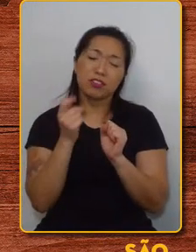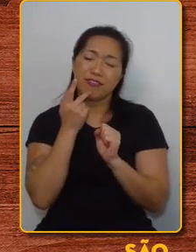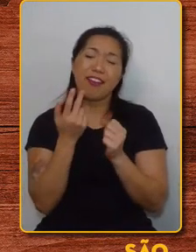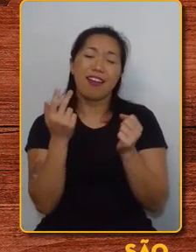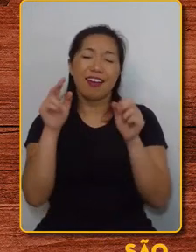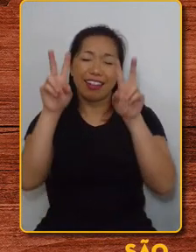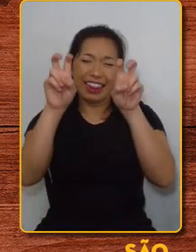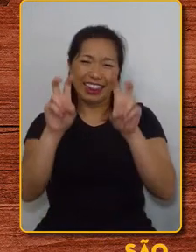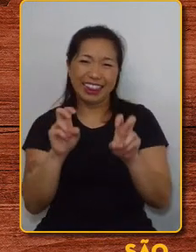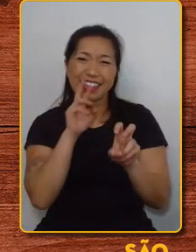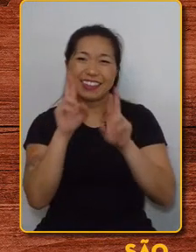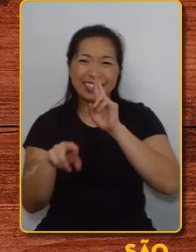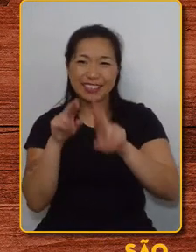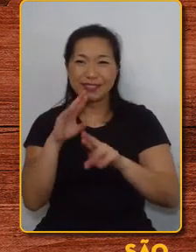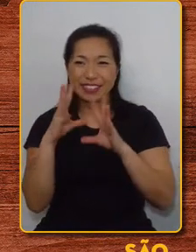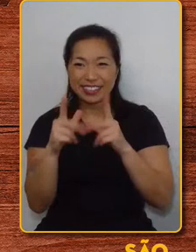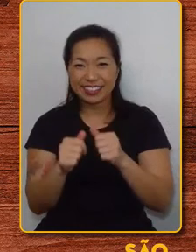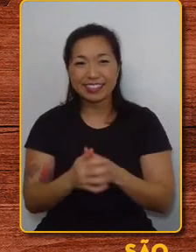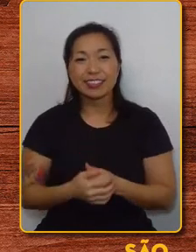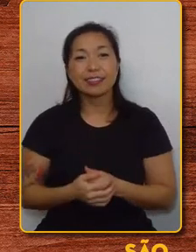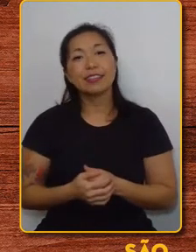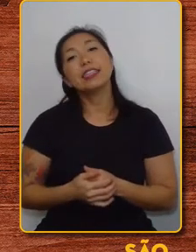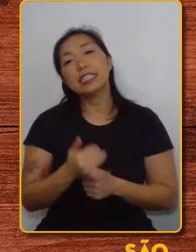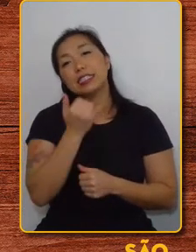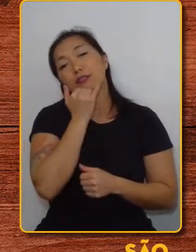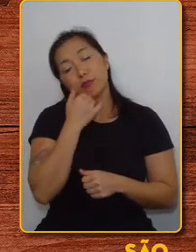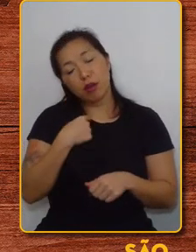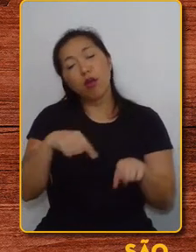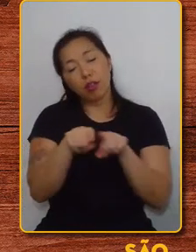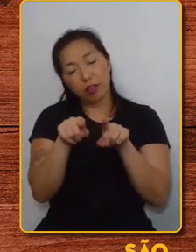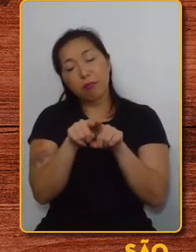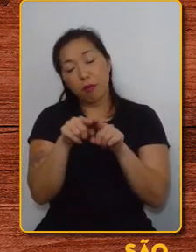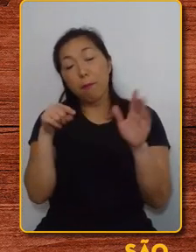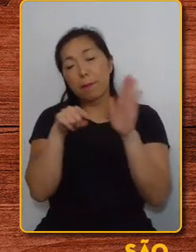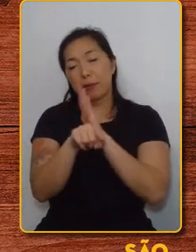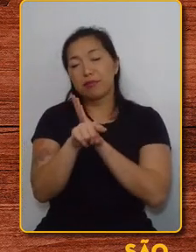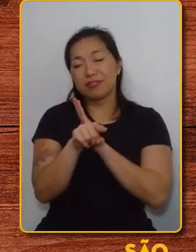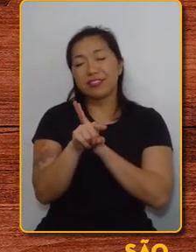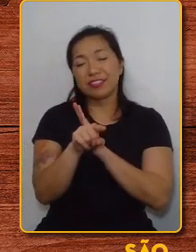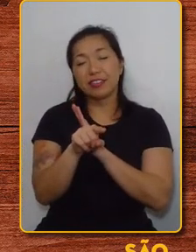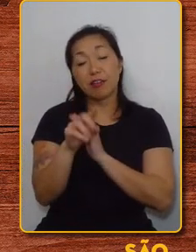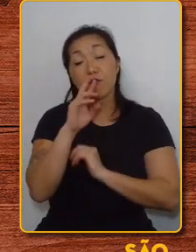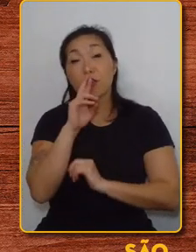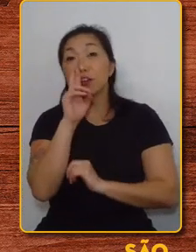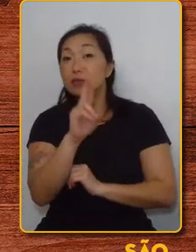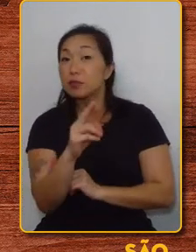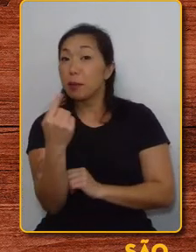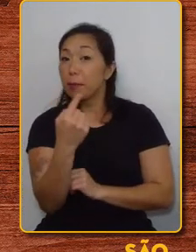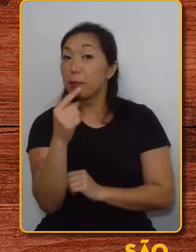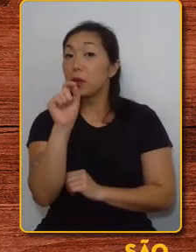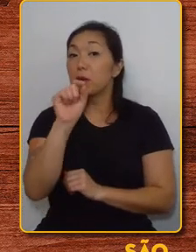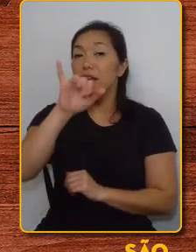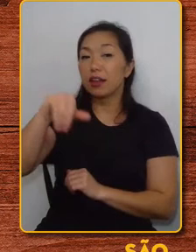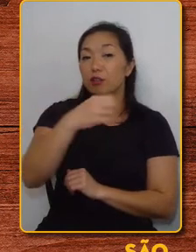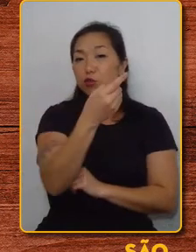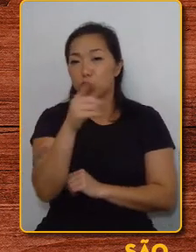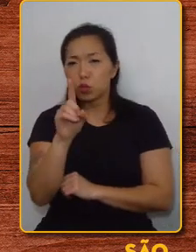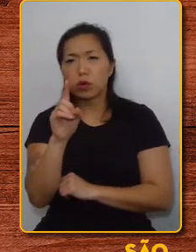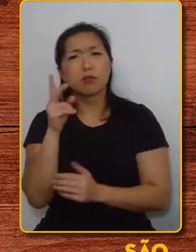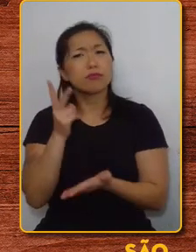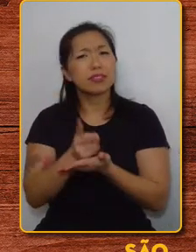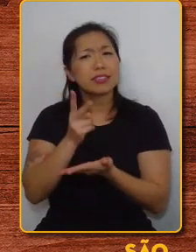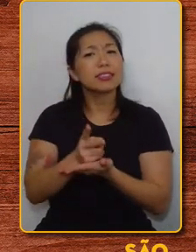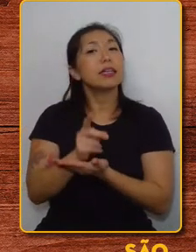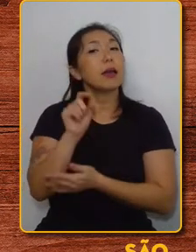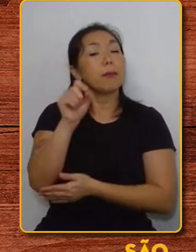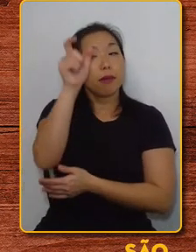você. Olha, eu também, me permita começar essa pelo do João, né? Aliás, o João sempre foi um dos